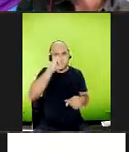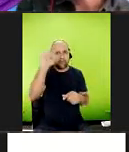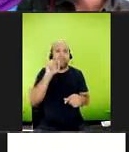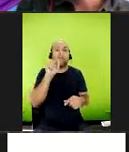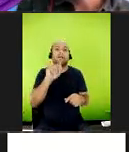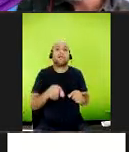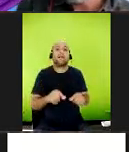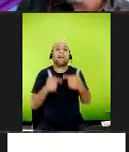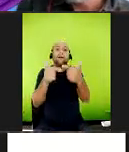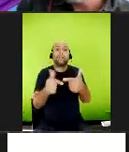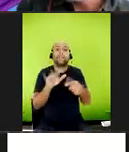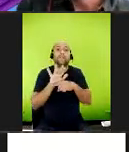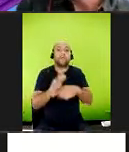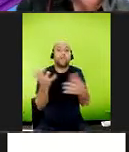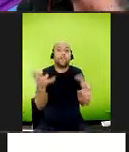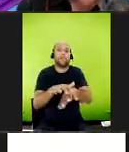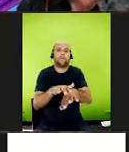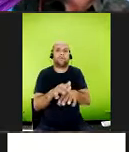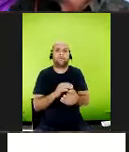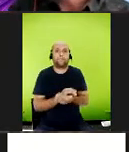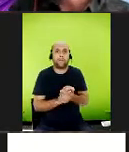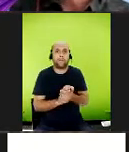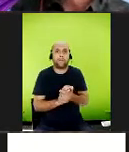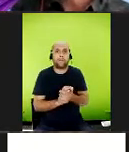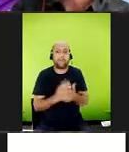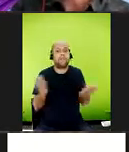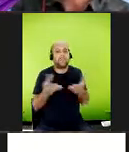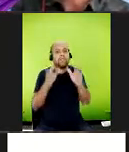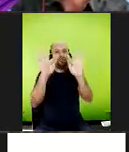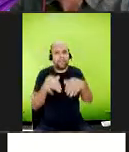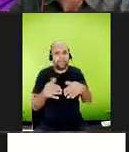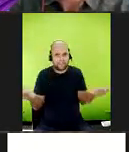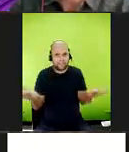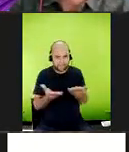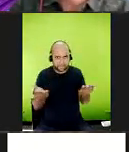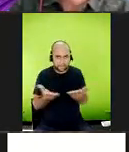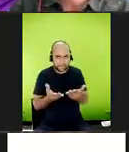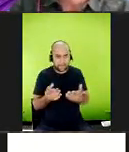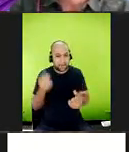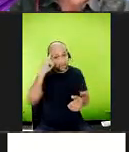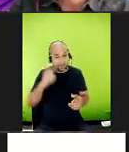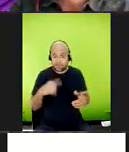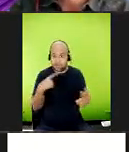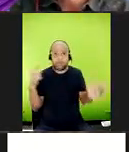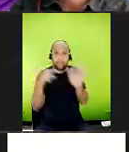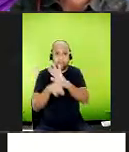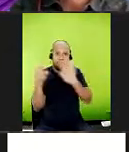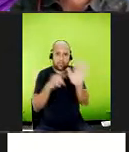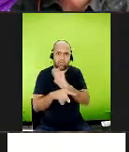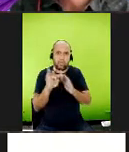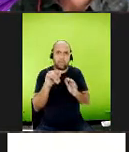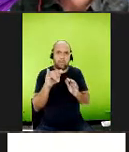vocês estão fazendo para ajudar na inclusão e é com isso encerro a minha fala e aí não sei se houve alguma pergunta a Tati